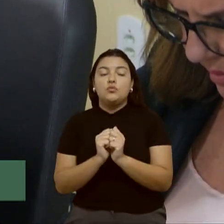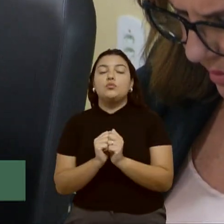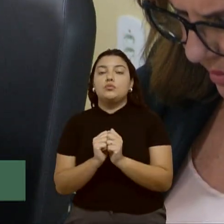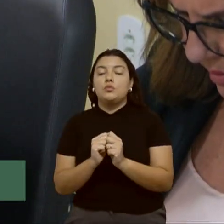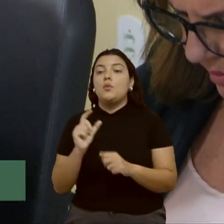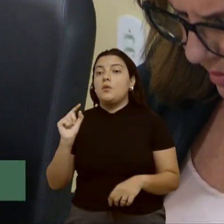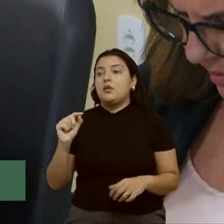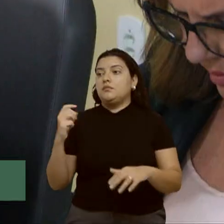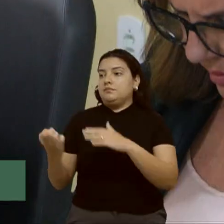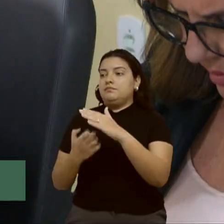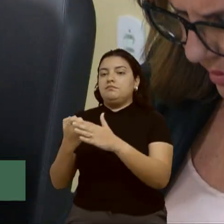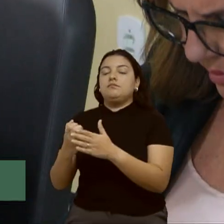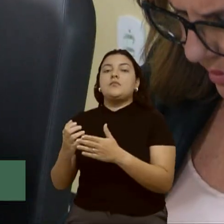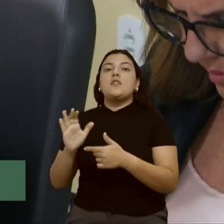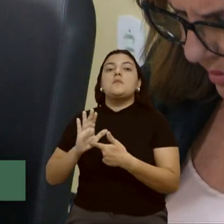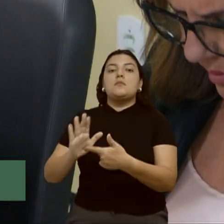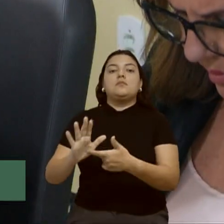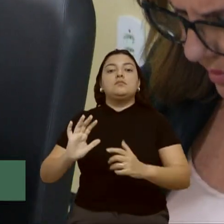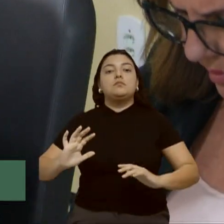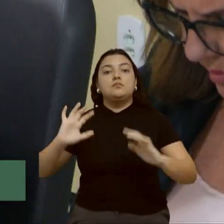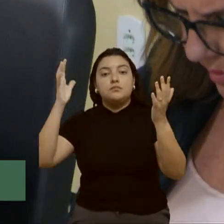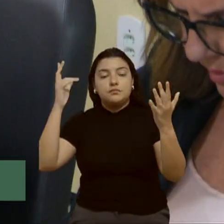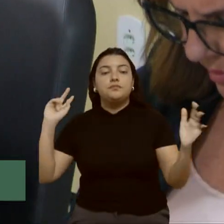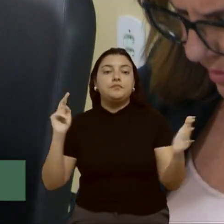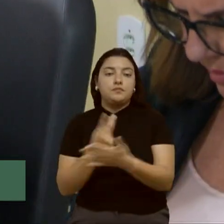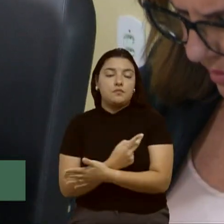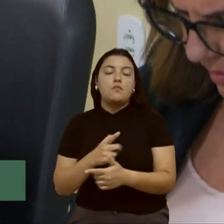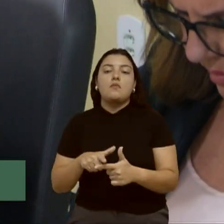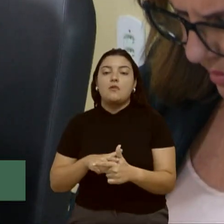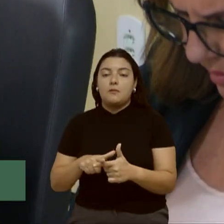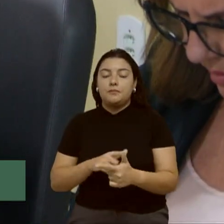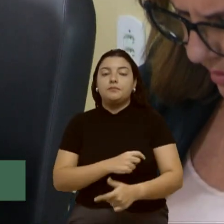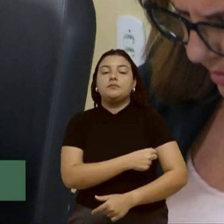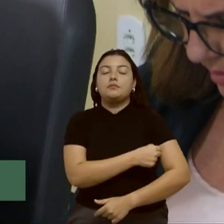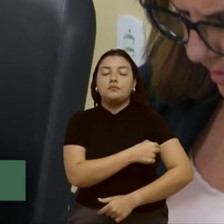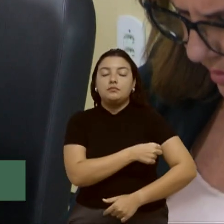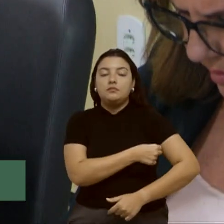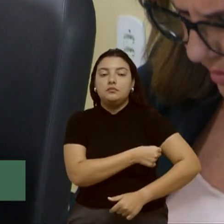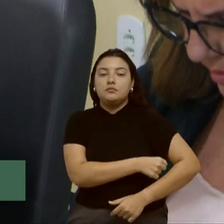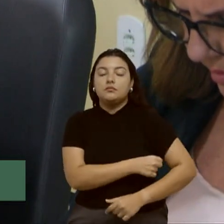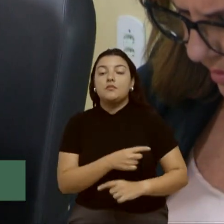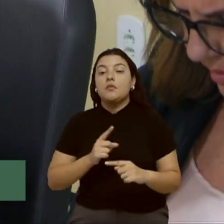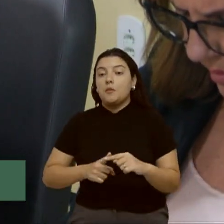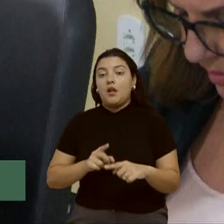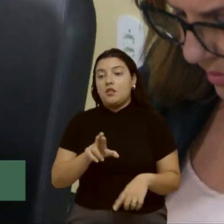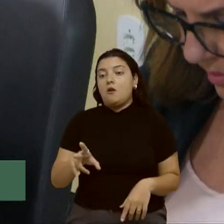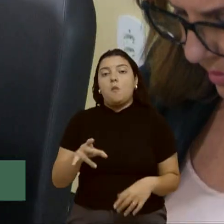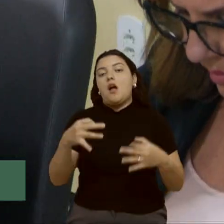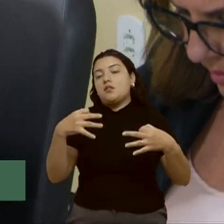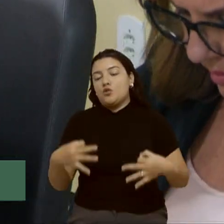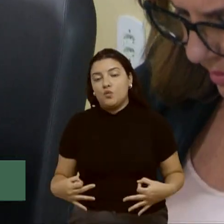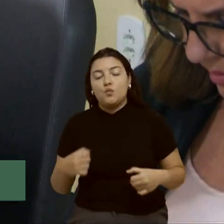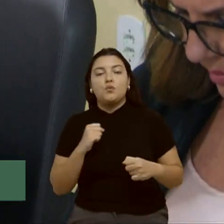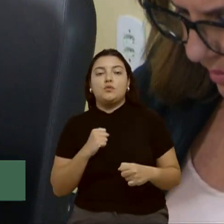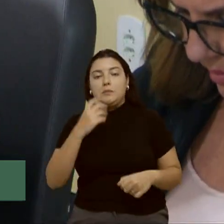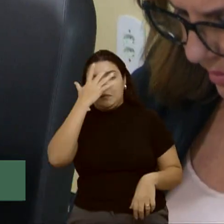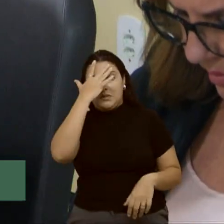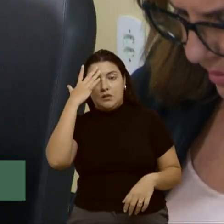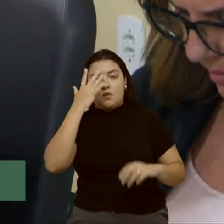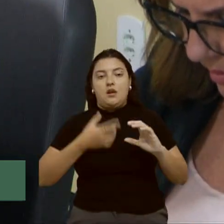fornecedores, para que eles apresentassem soluções para essas situações. Porque não é justo com o nosso